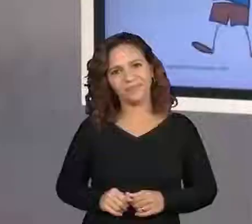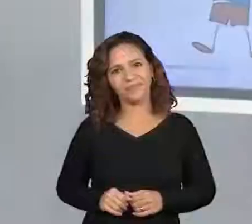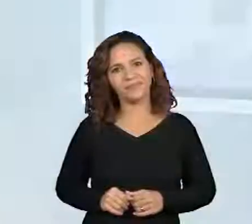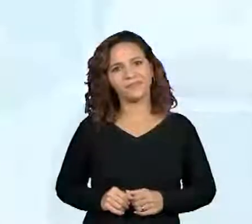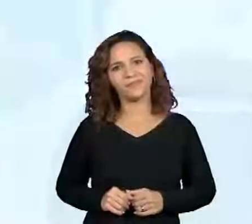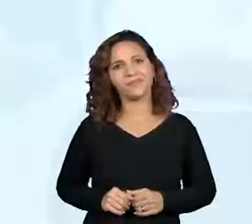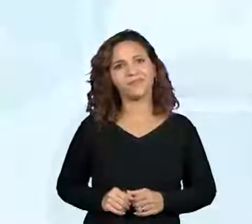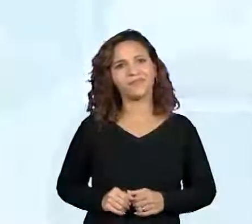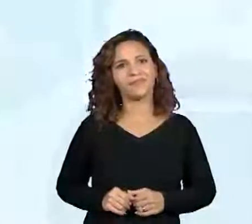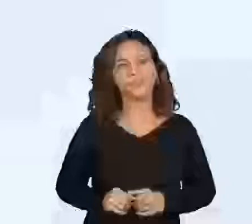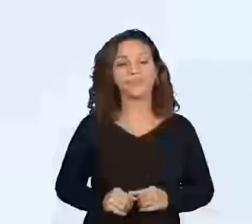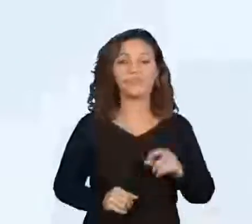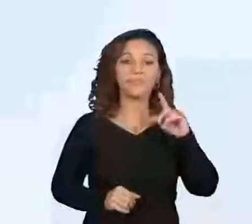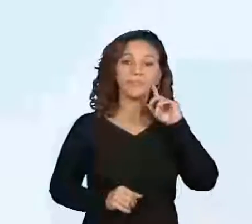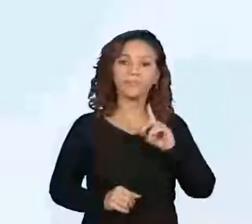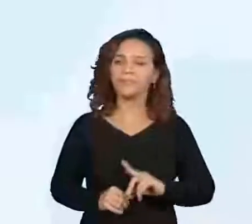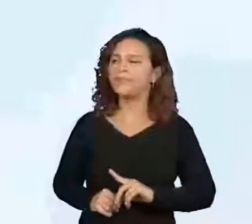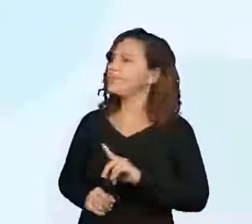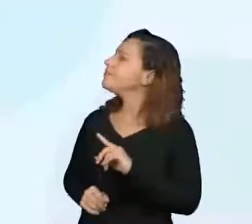tela.